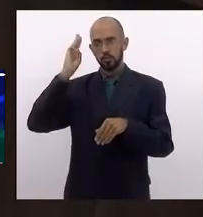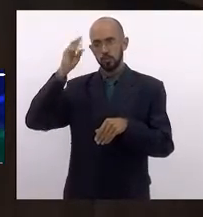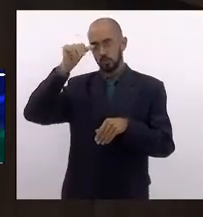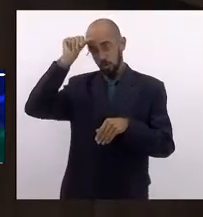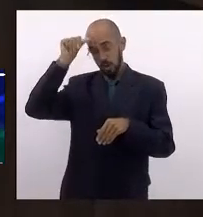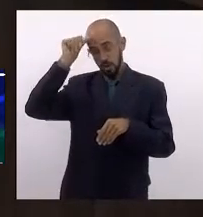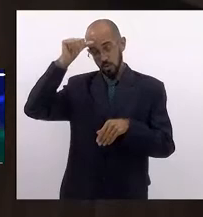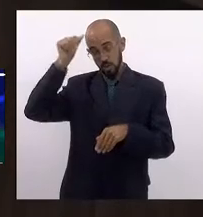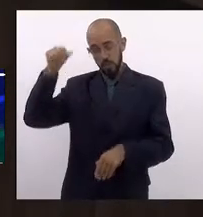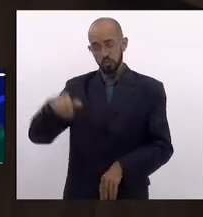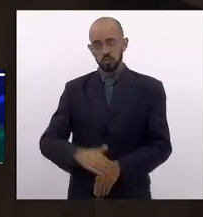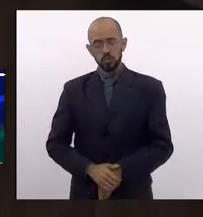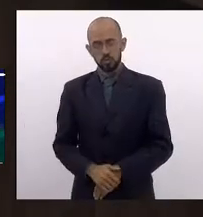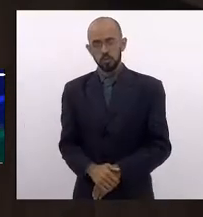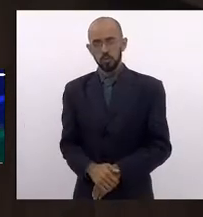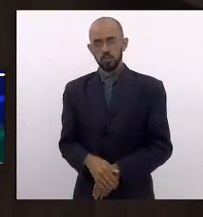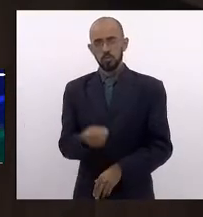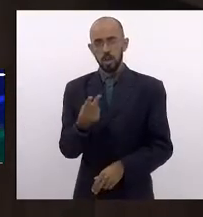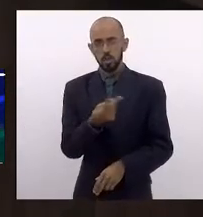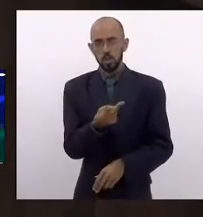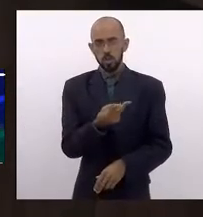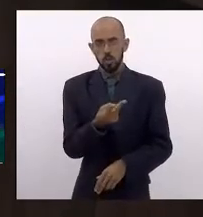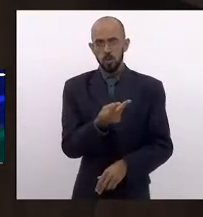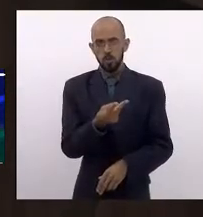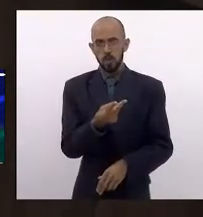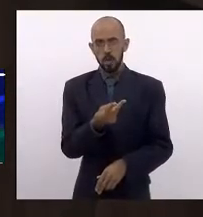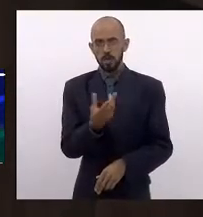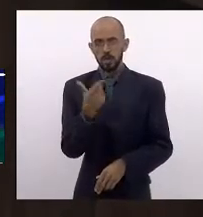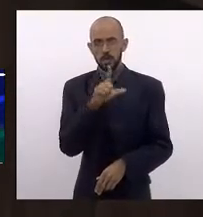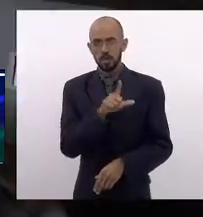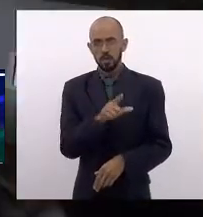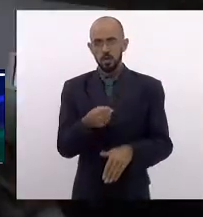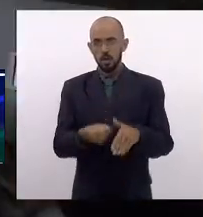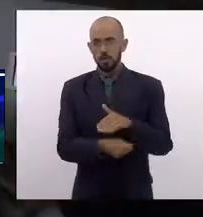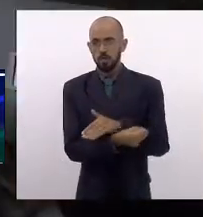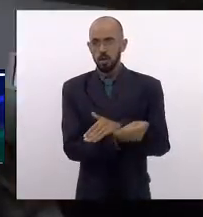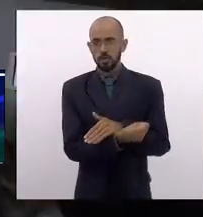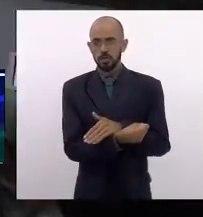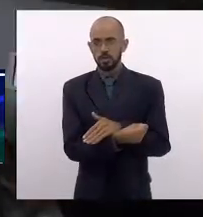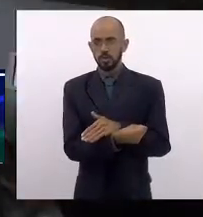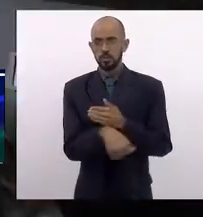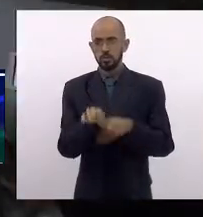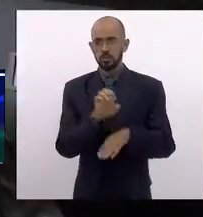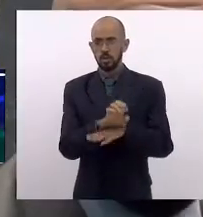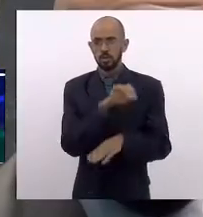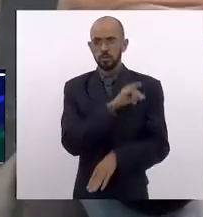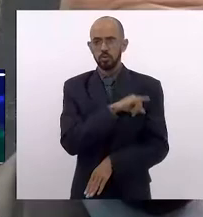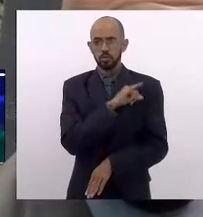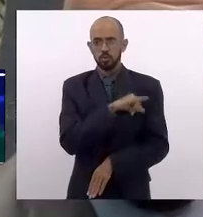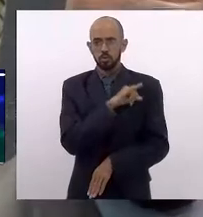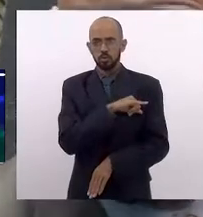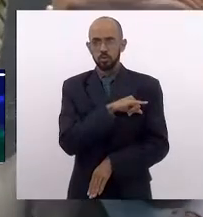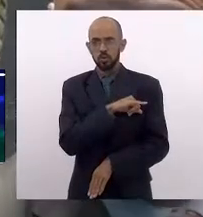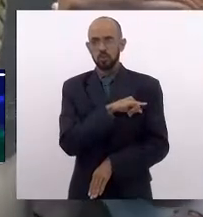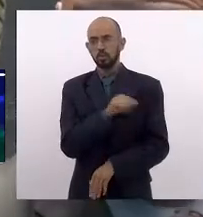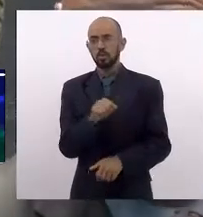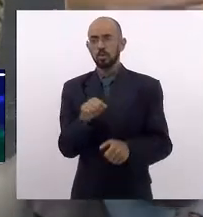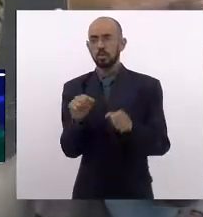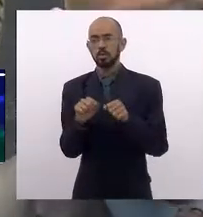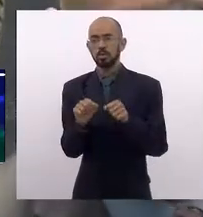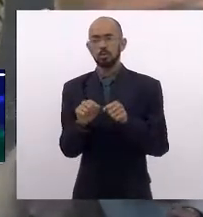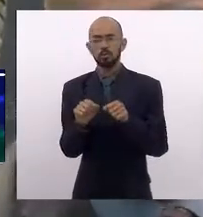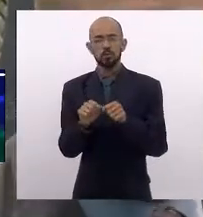e Cláudio Castro uma dupla se elegeu no estado do Rio de Janeiro e que se meteu em diversas